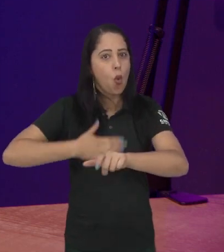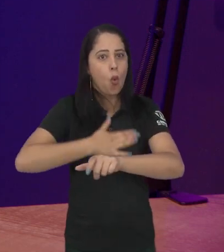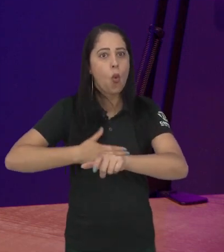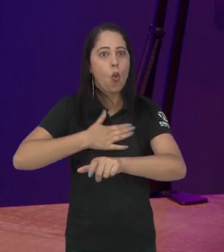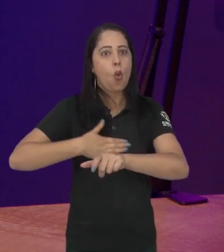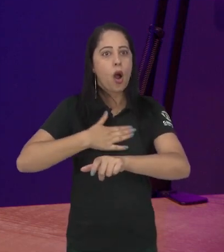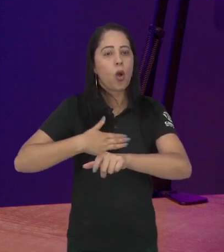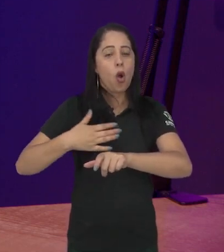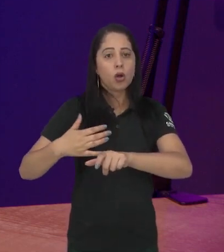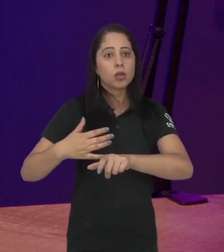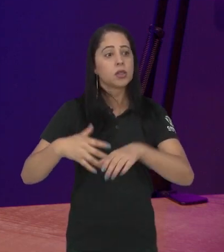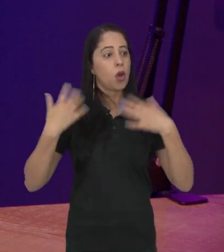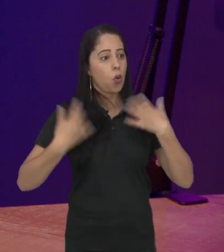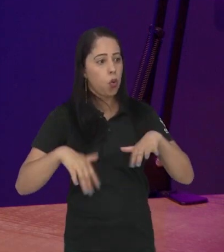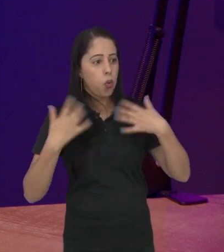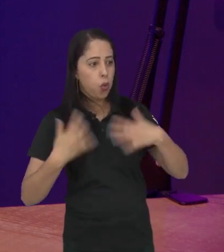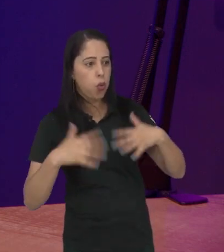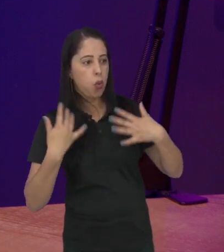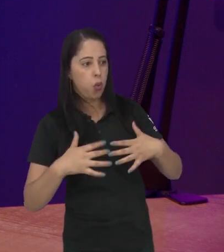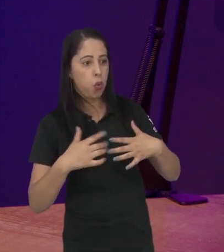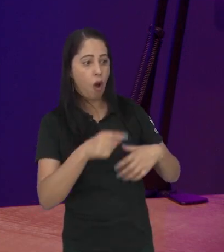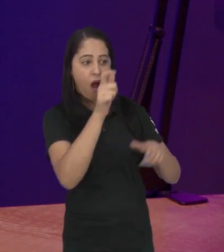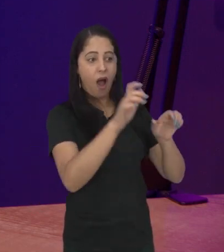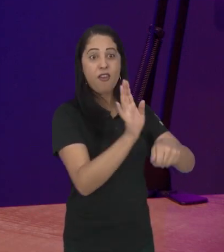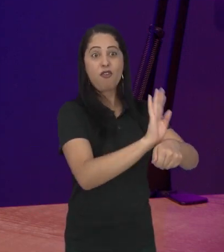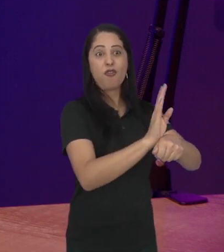plateias, acaba sendo, né,